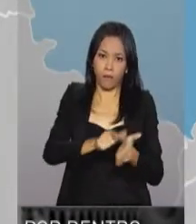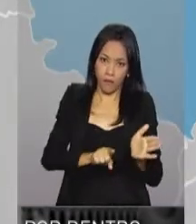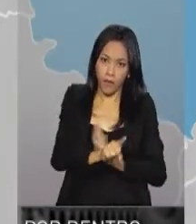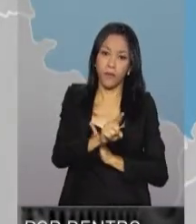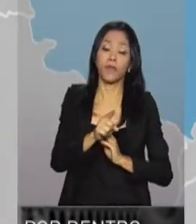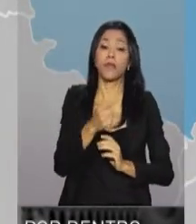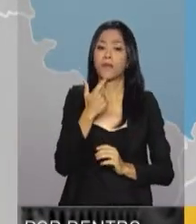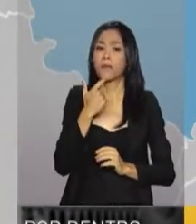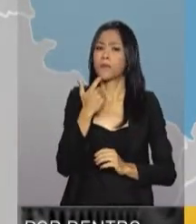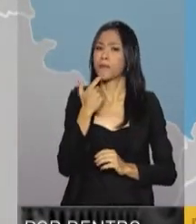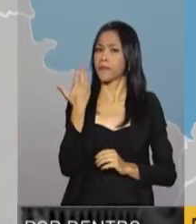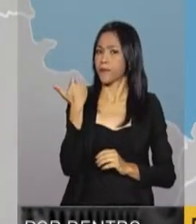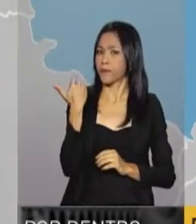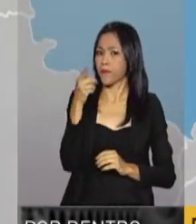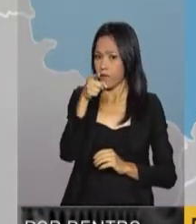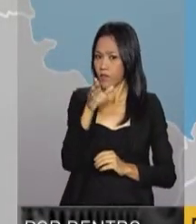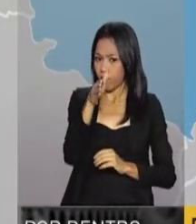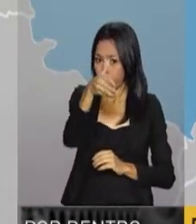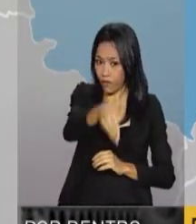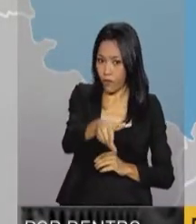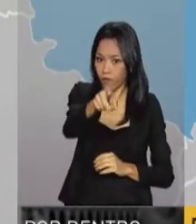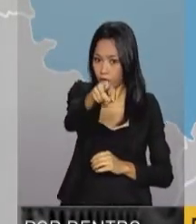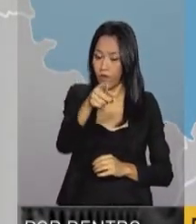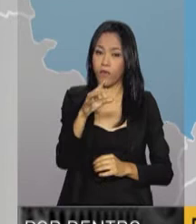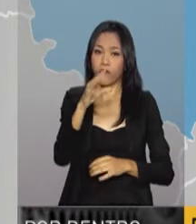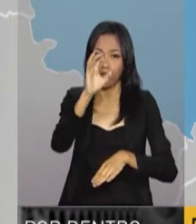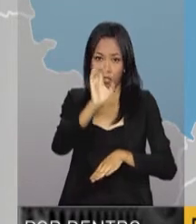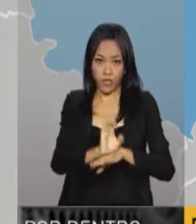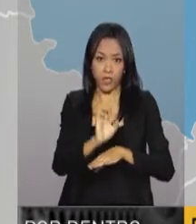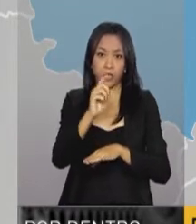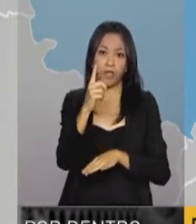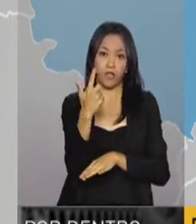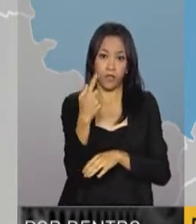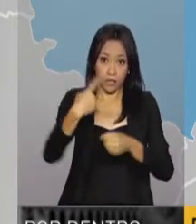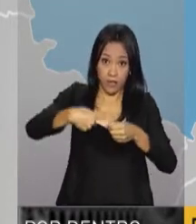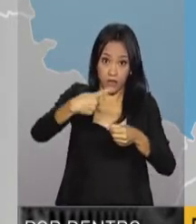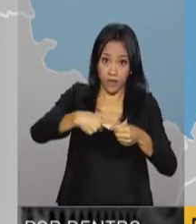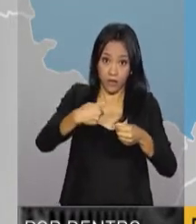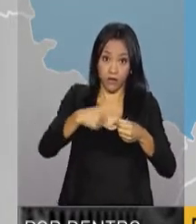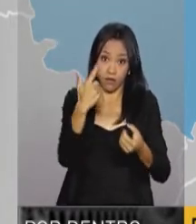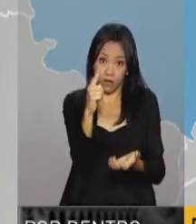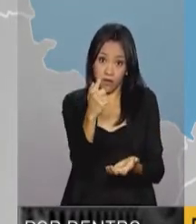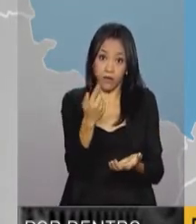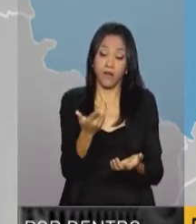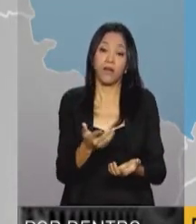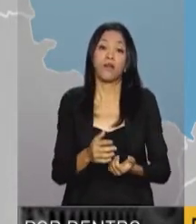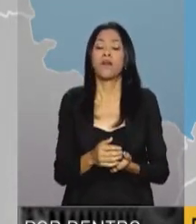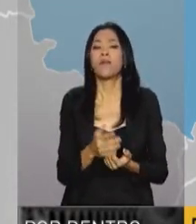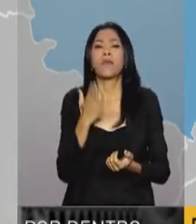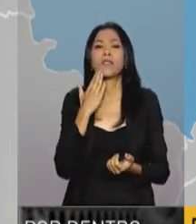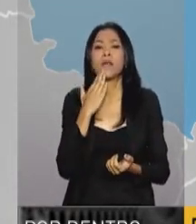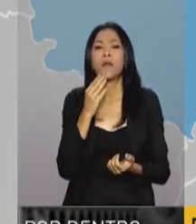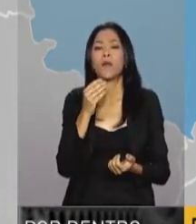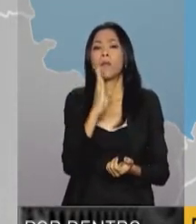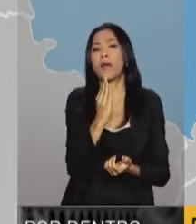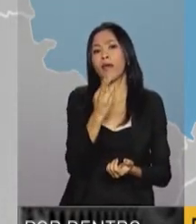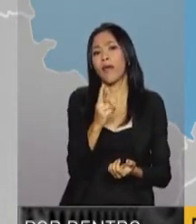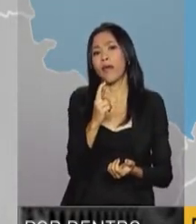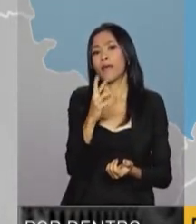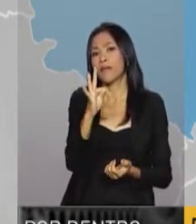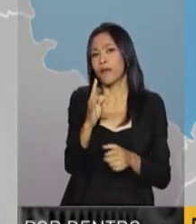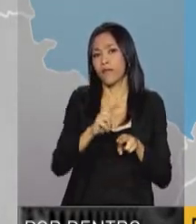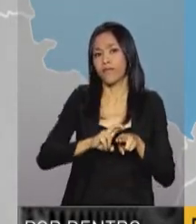com em goiânia com o nosso prefeito iris rezende e dentre alguns assuntos tratou também a respeito do brt que é um sonho do goianiense